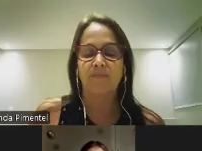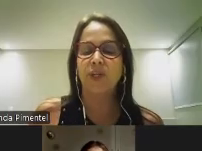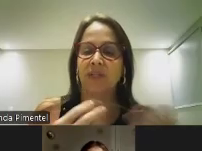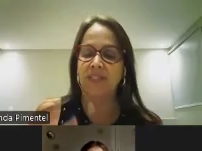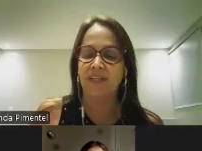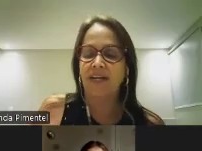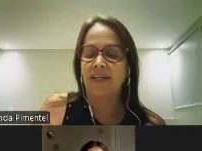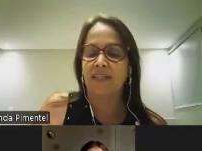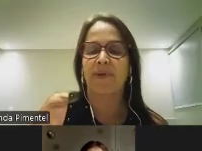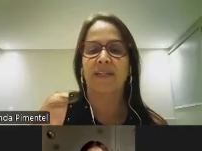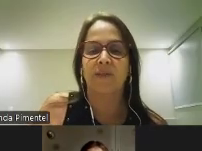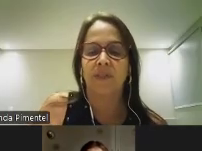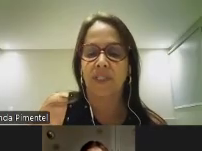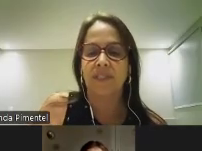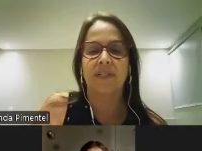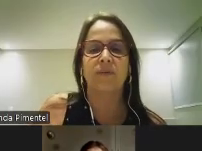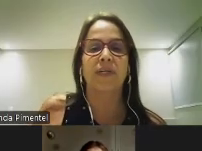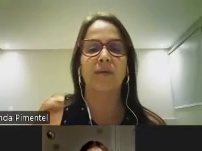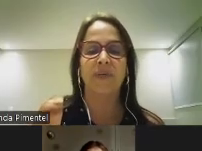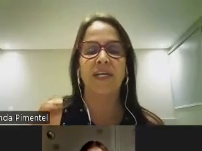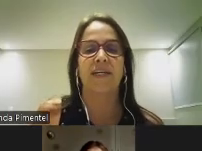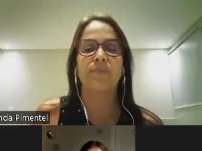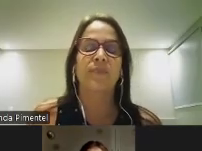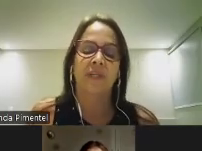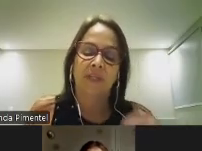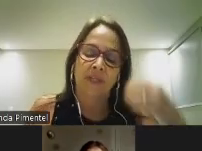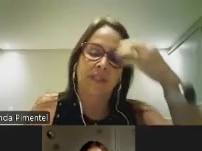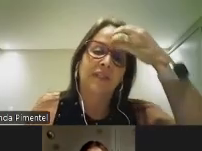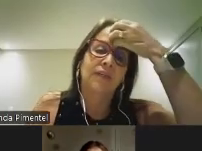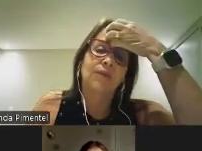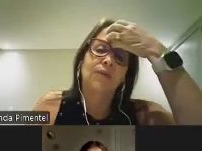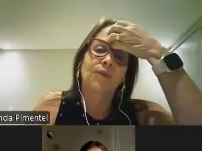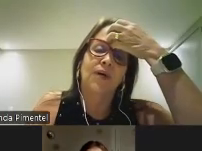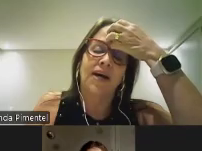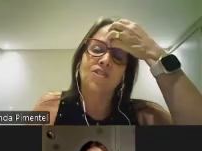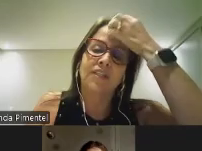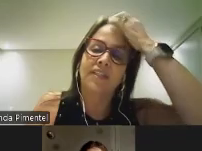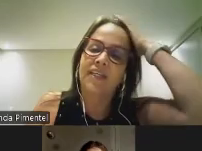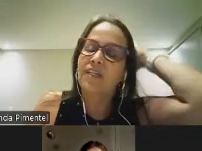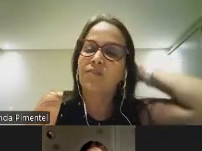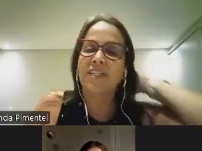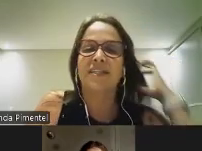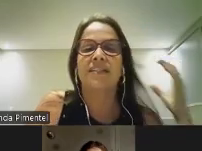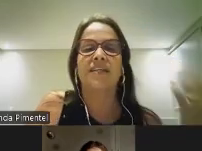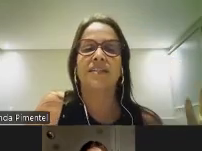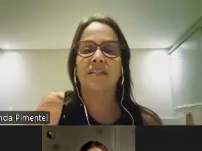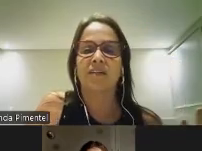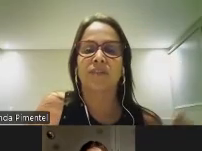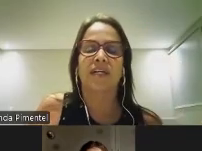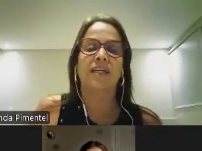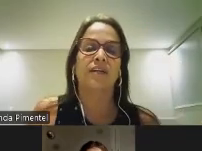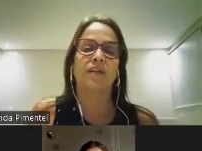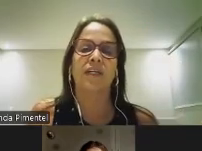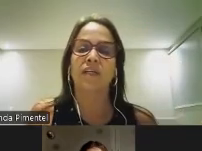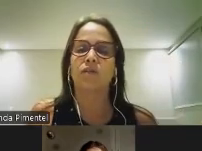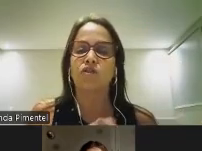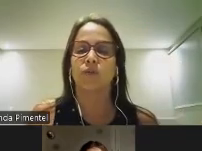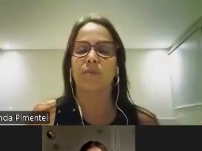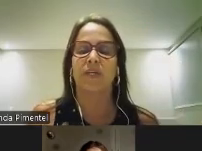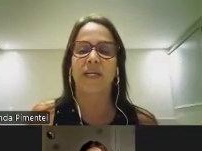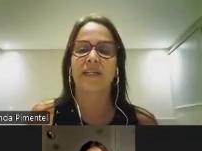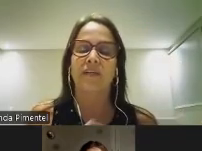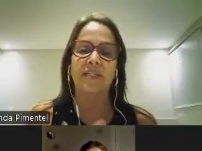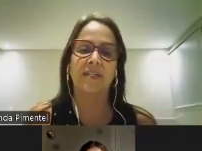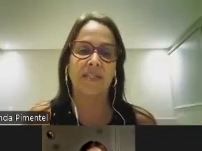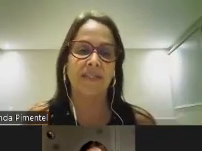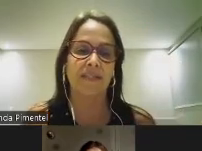vai priorizar essa parte de cognição e apneia. Então, a gente tem uma sensação, né? Quem não